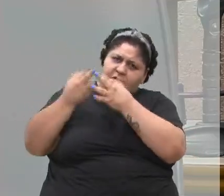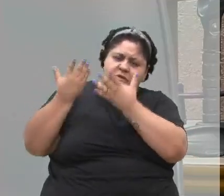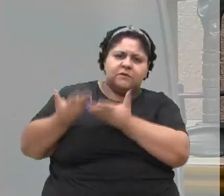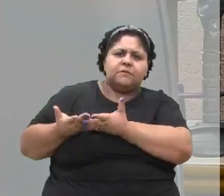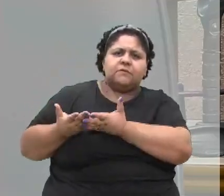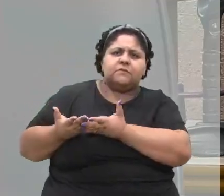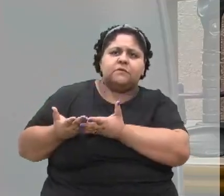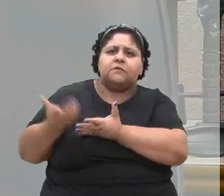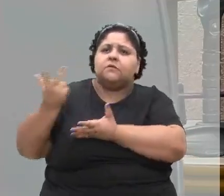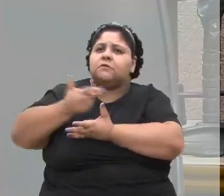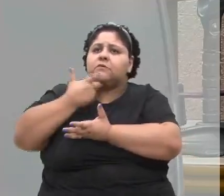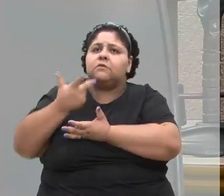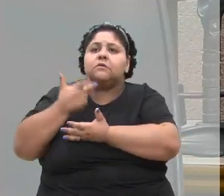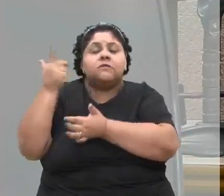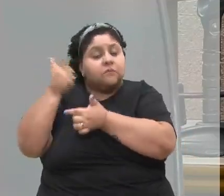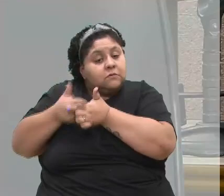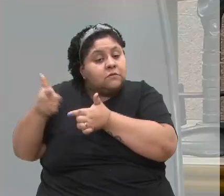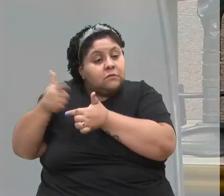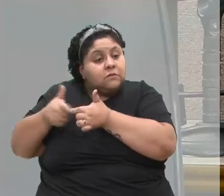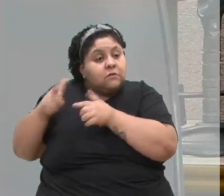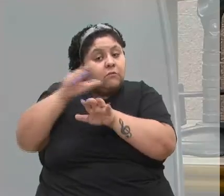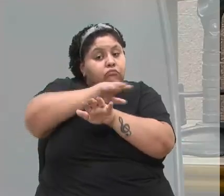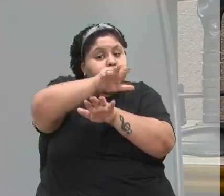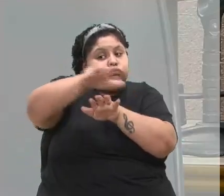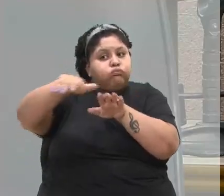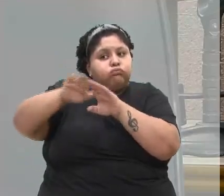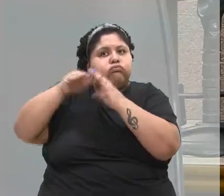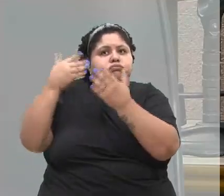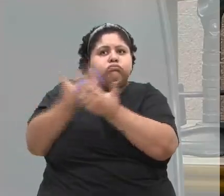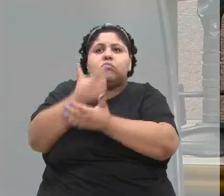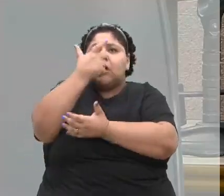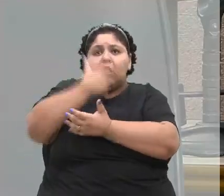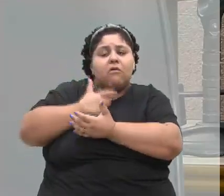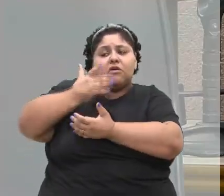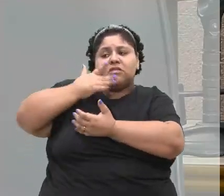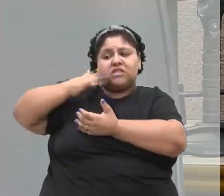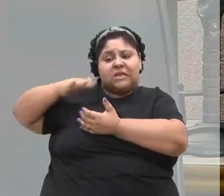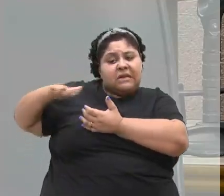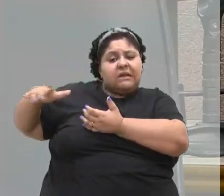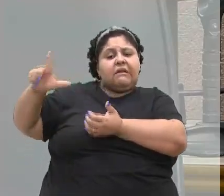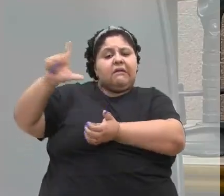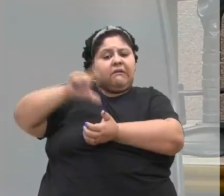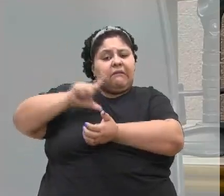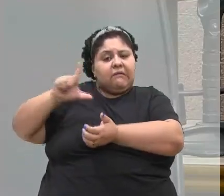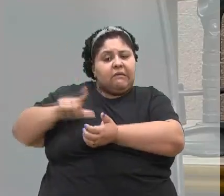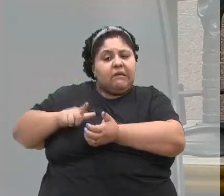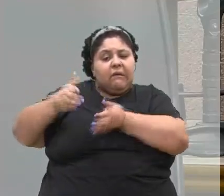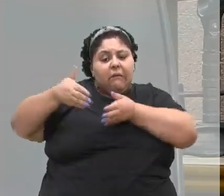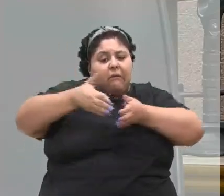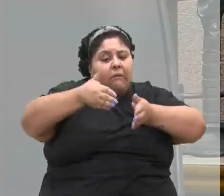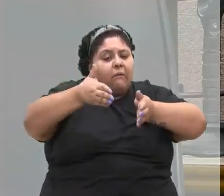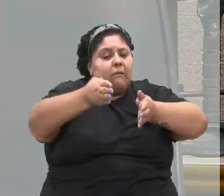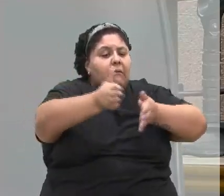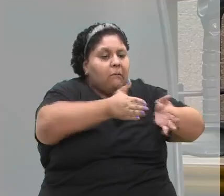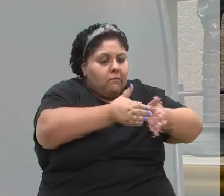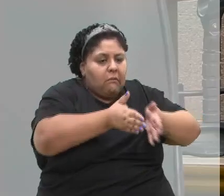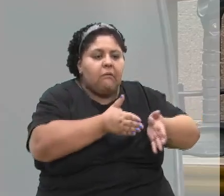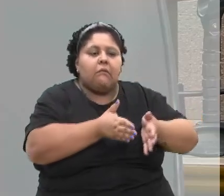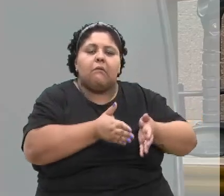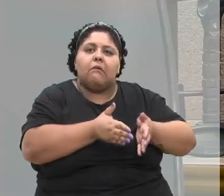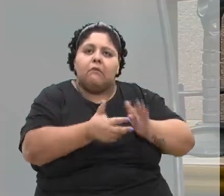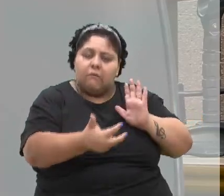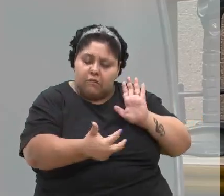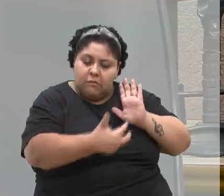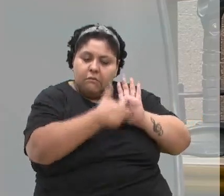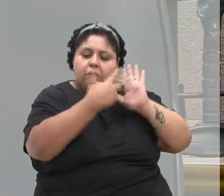atrás, falando desse problema no entorno das escolas. Porque eu acho que é ali onde as crianças têm esse passeio, né, e fazer esse acesso, que seja dado uma